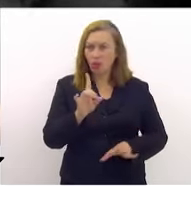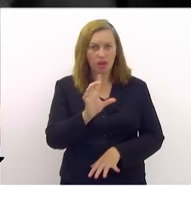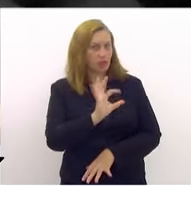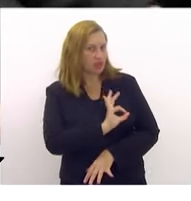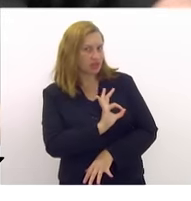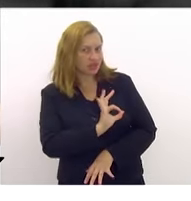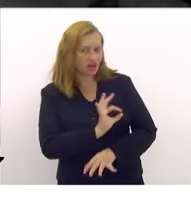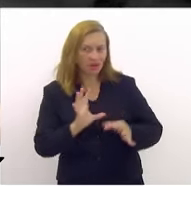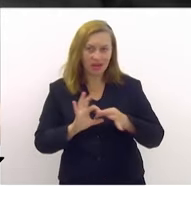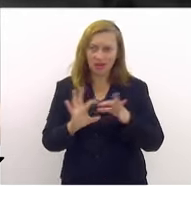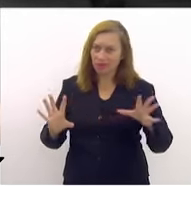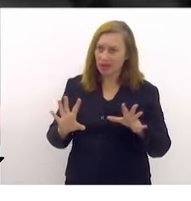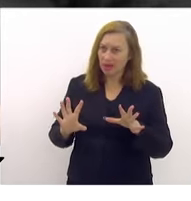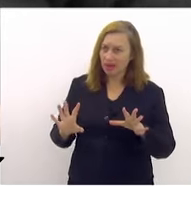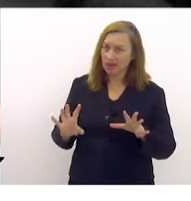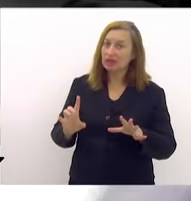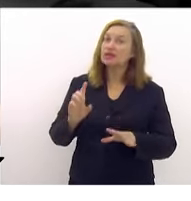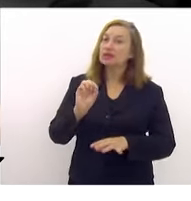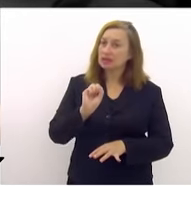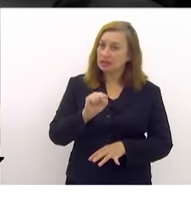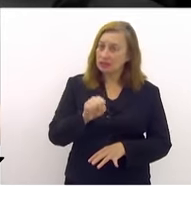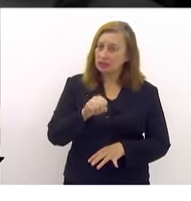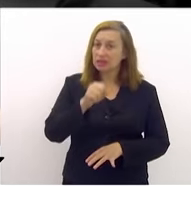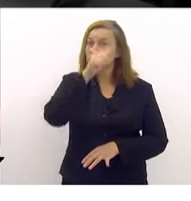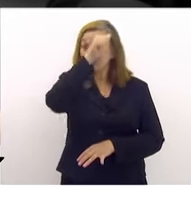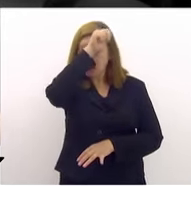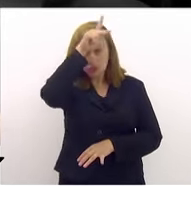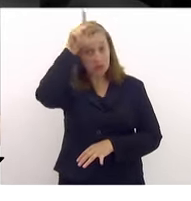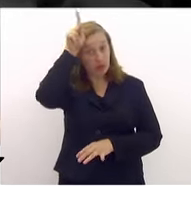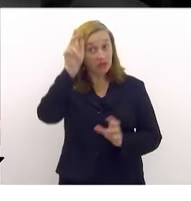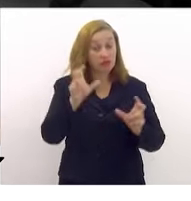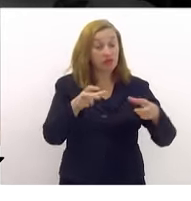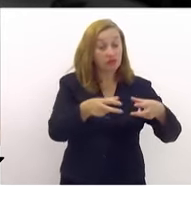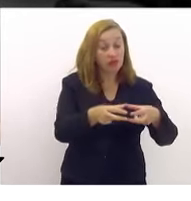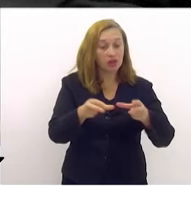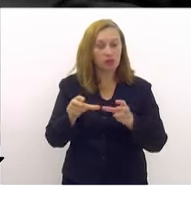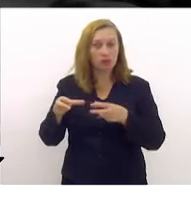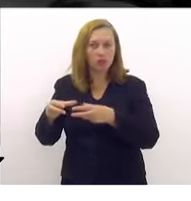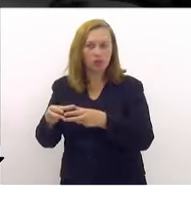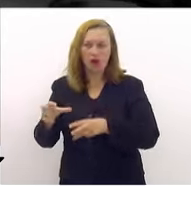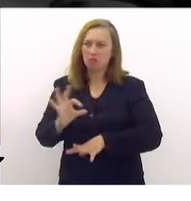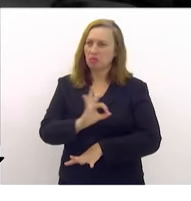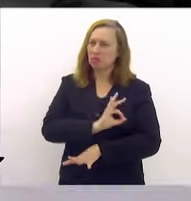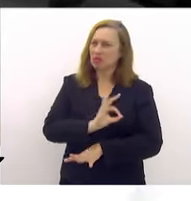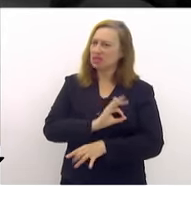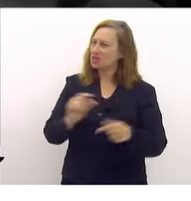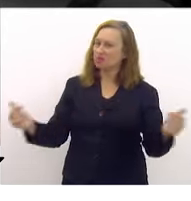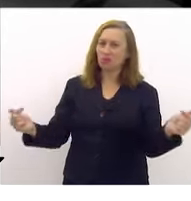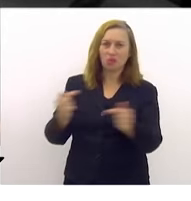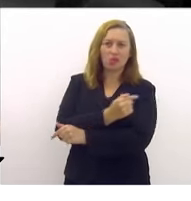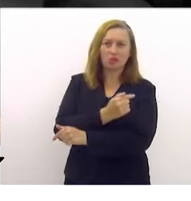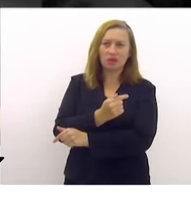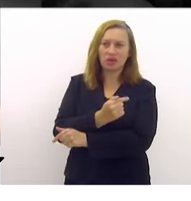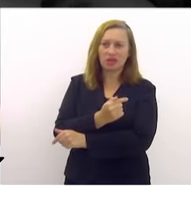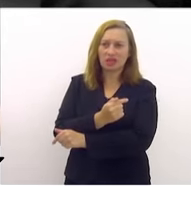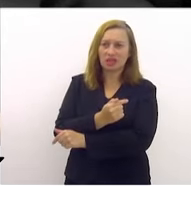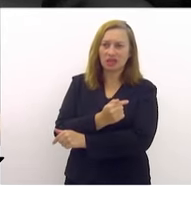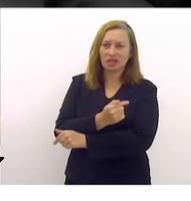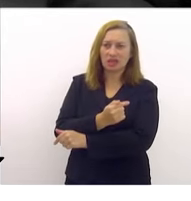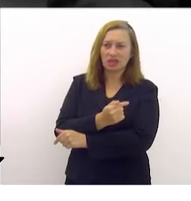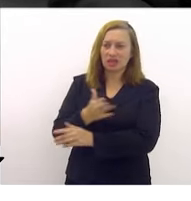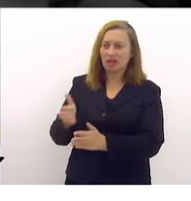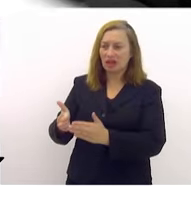policial, são as prefeituras. A autoridade policial não tem nada a ver com isso.